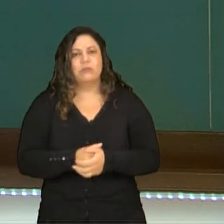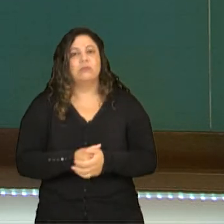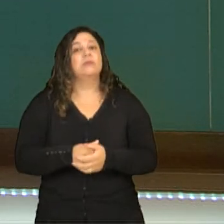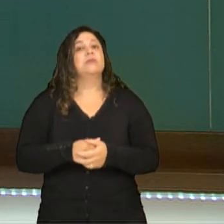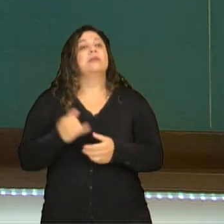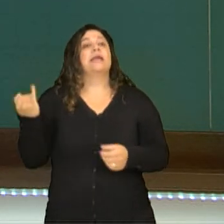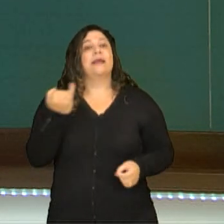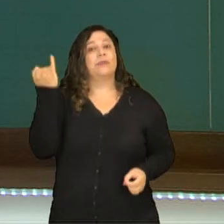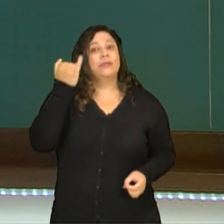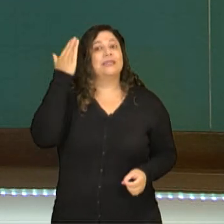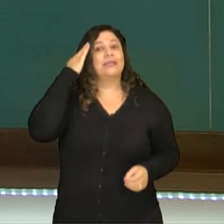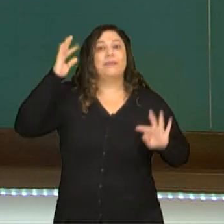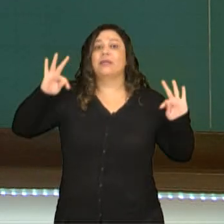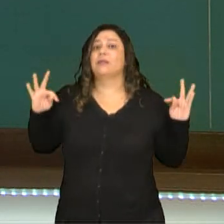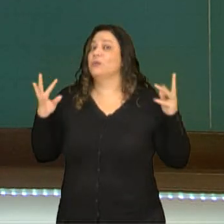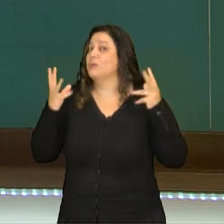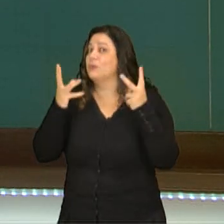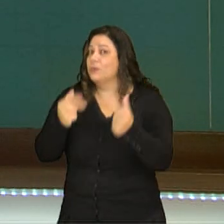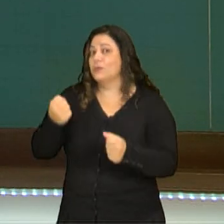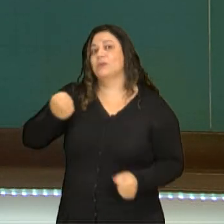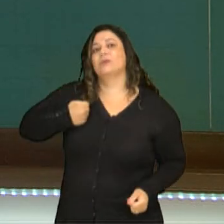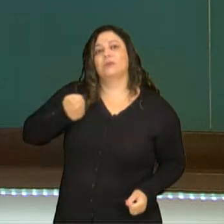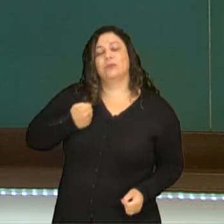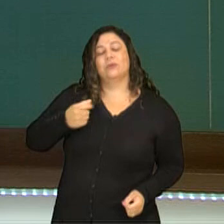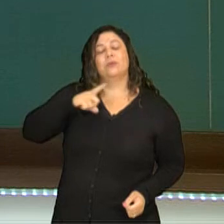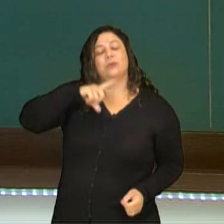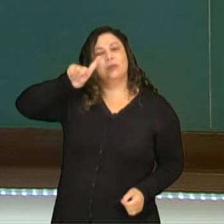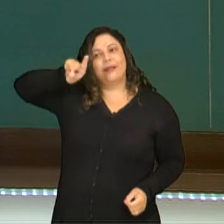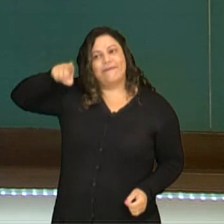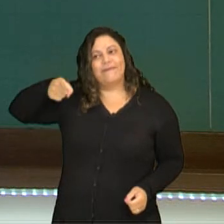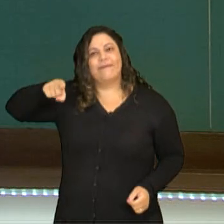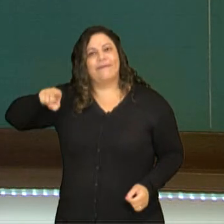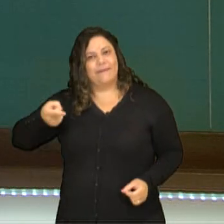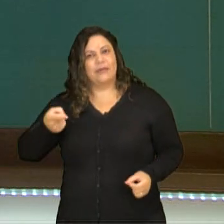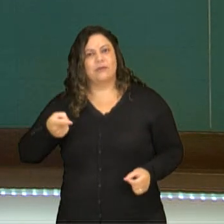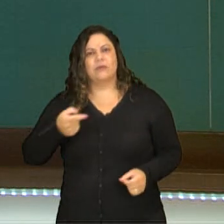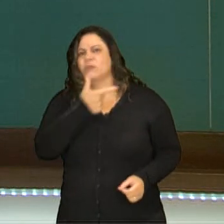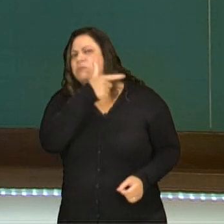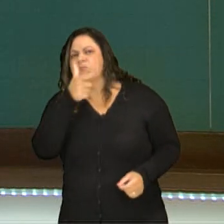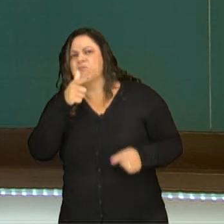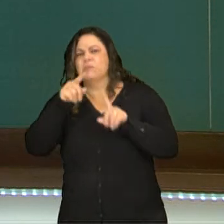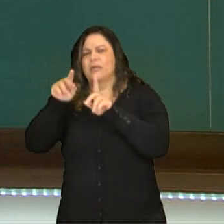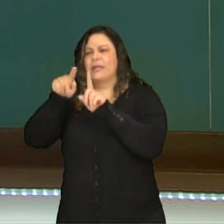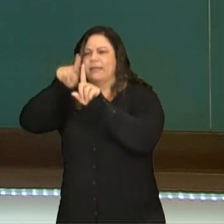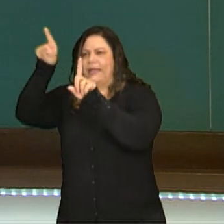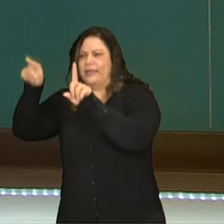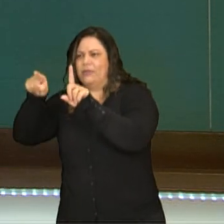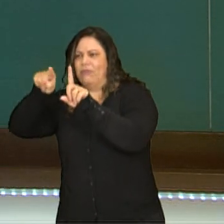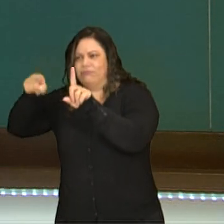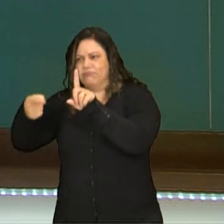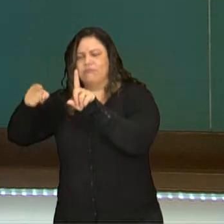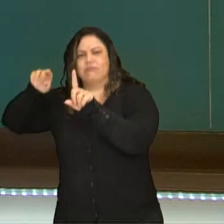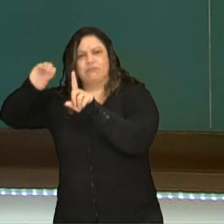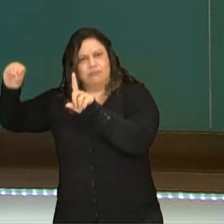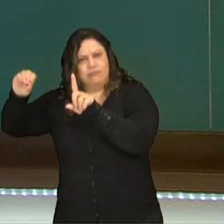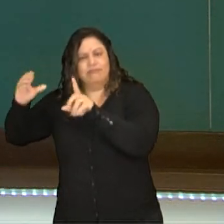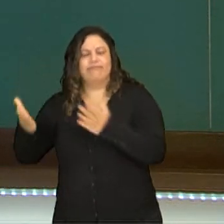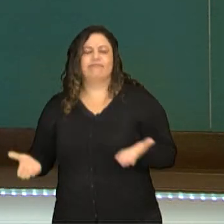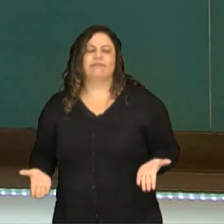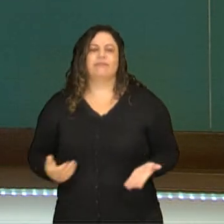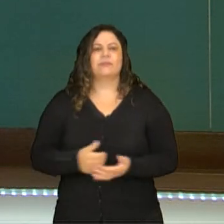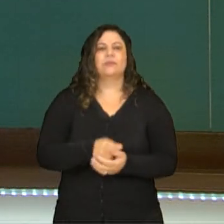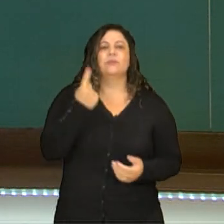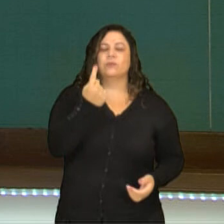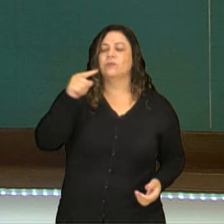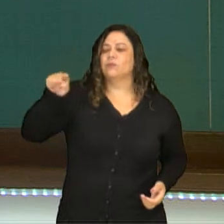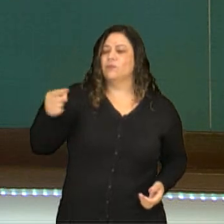que todo número tem vírgula. Quando não aparece, é porque está no final, tá bom? Então, ó, 1,6 tem